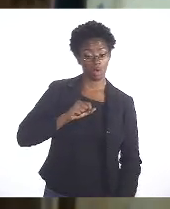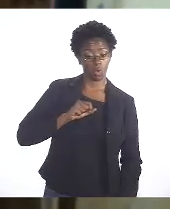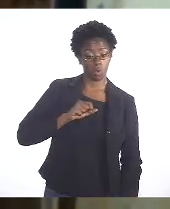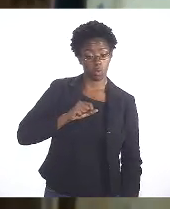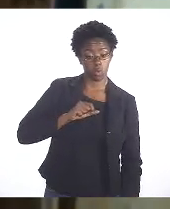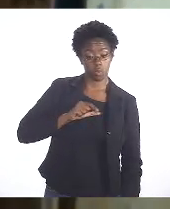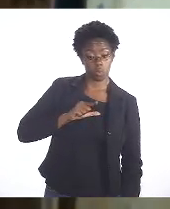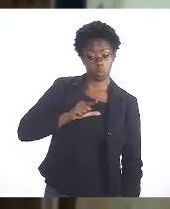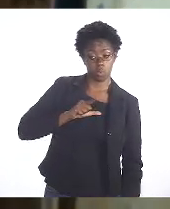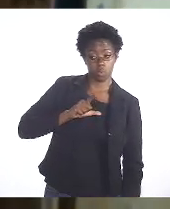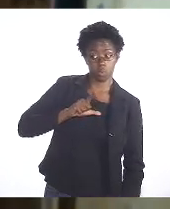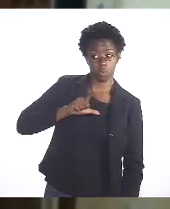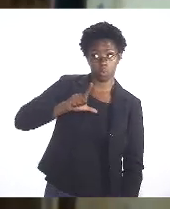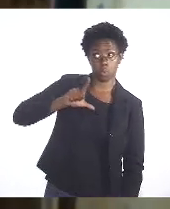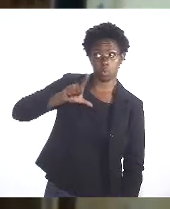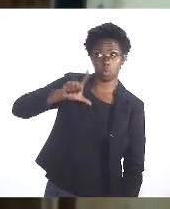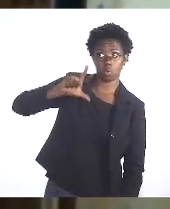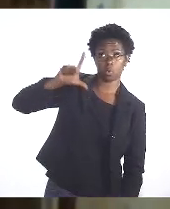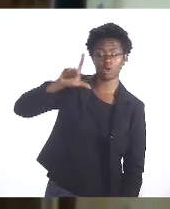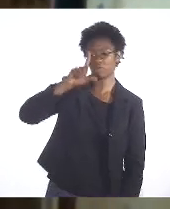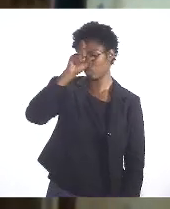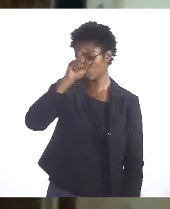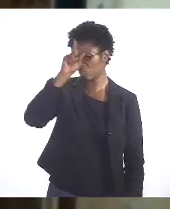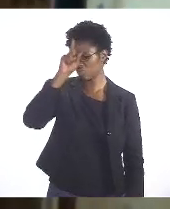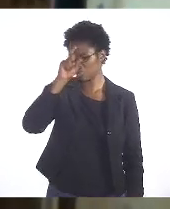os hospitais começam a ficar